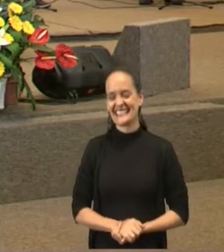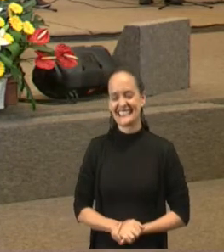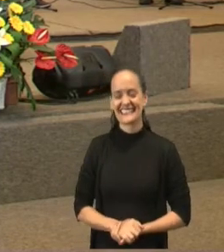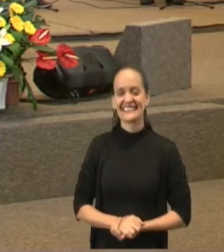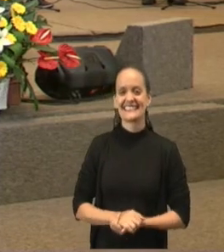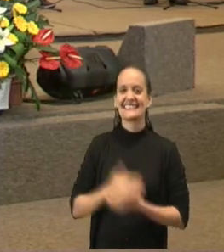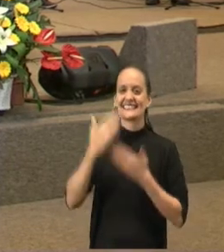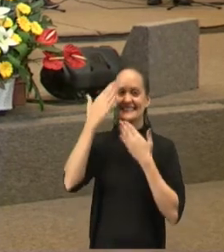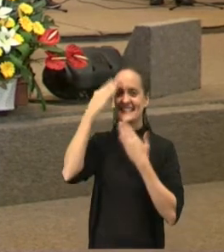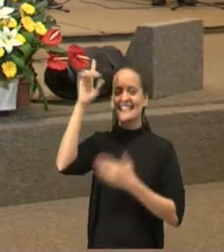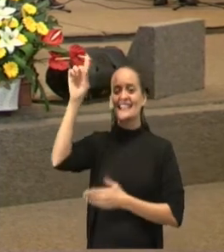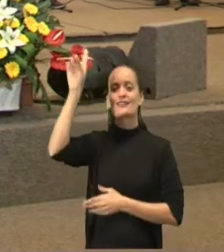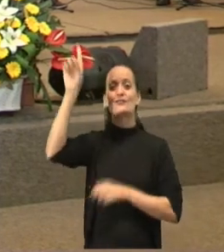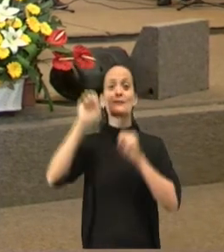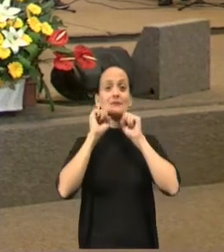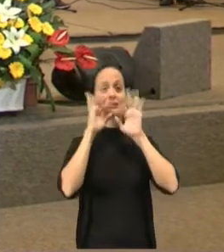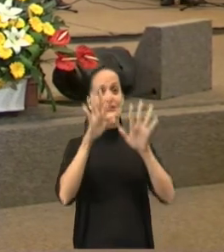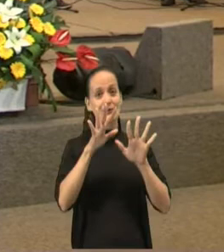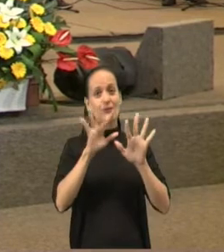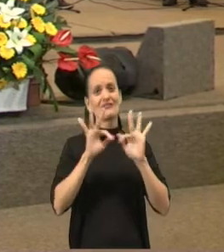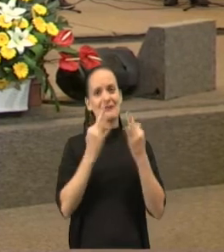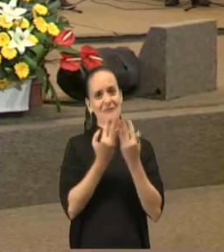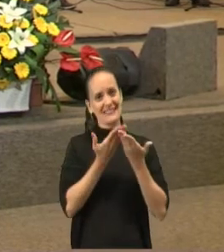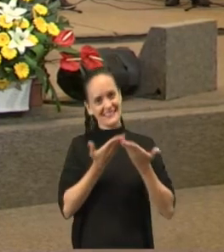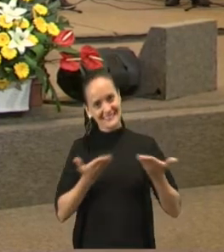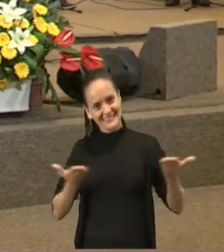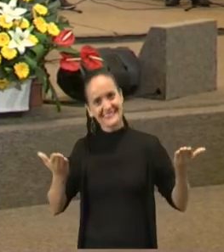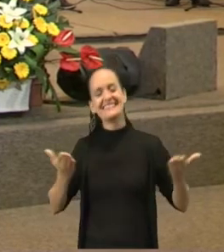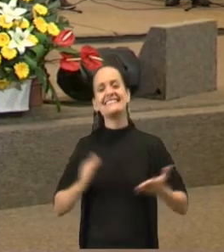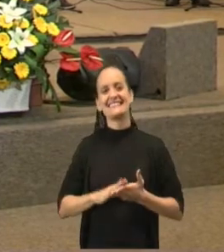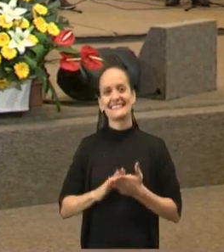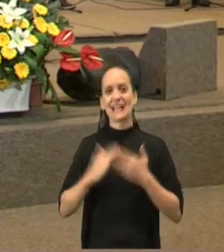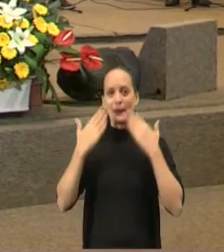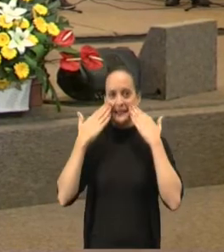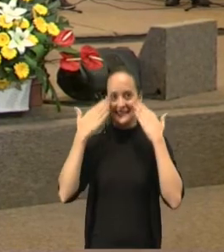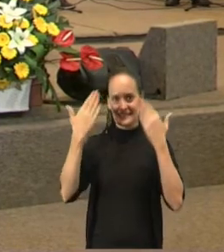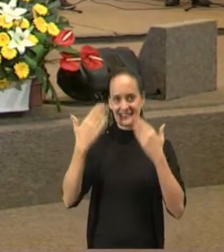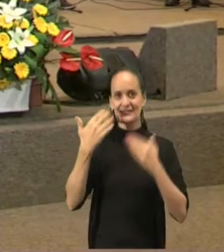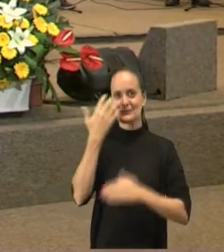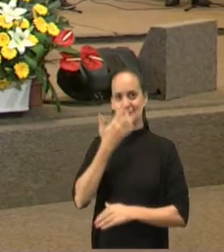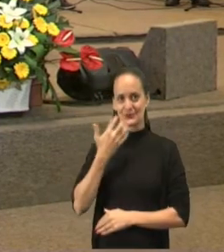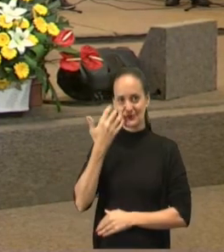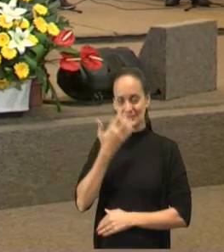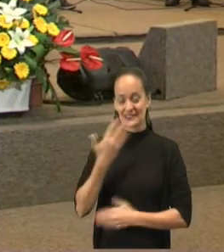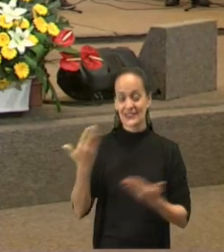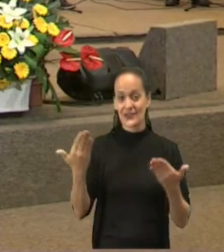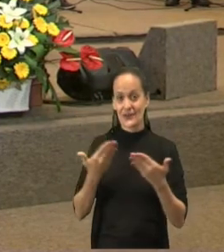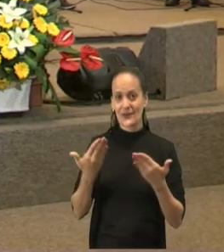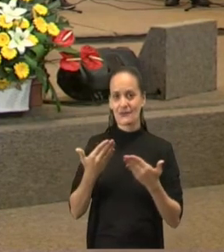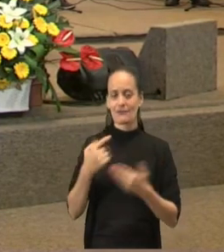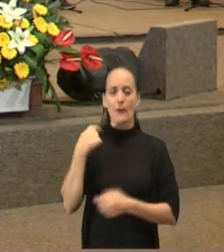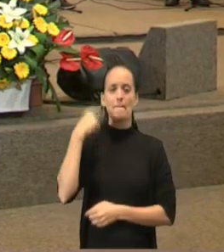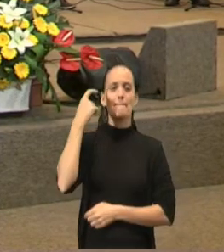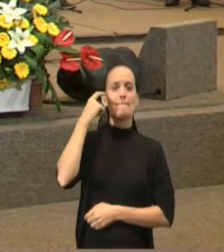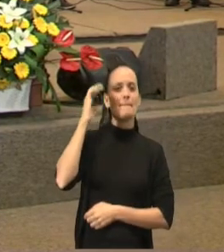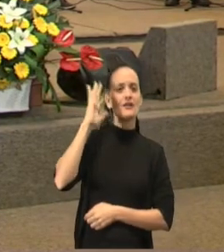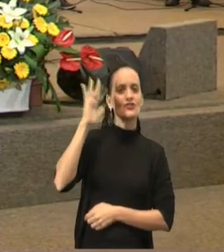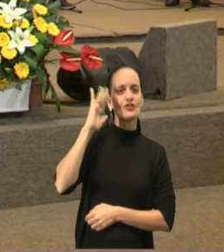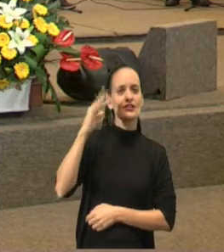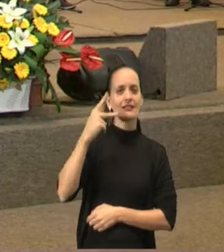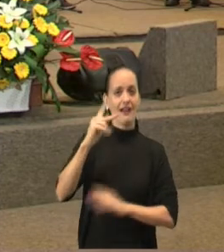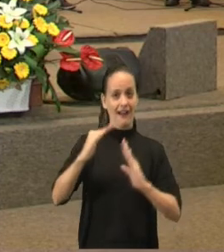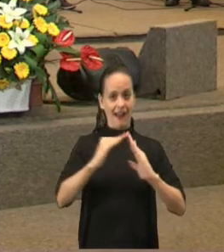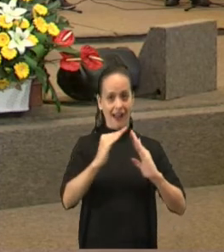Graças a Deus. Deus abençoe a vida de vocês, pela participação neste culto. Eu imagino que as pessoas em casa, de fato, devem